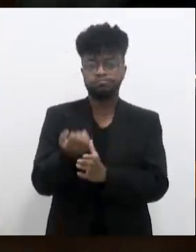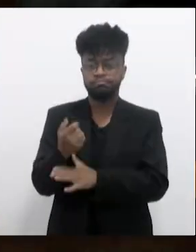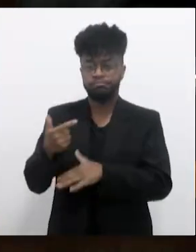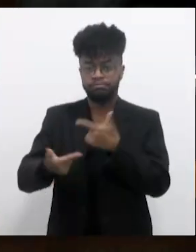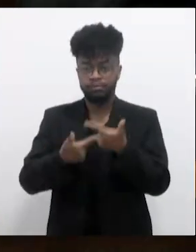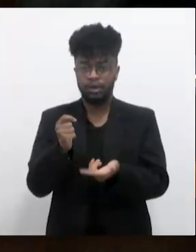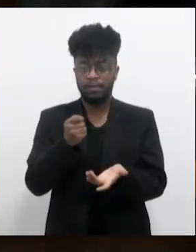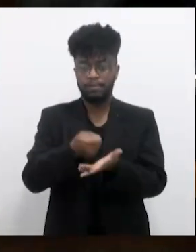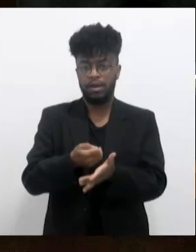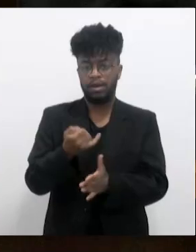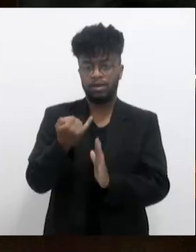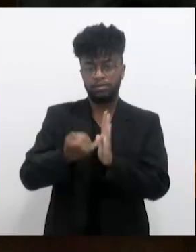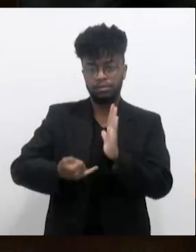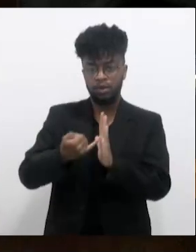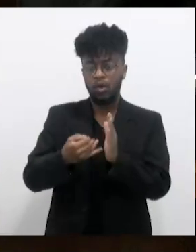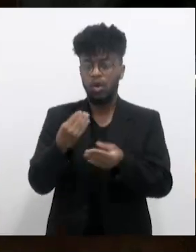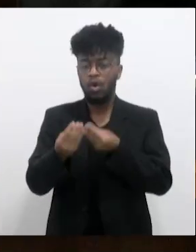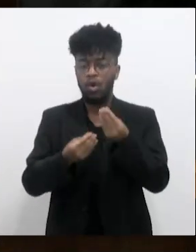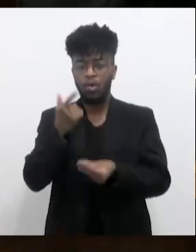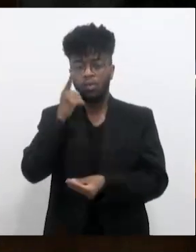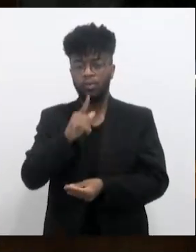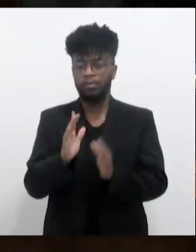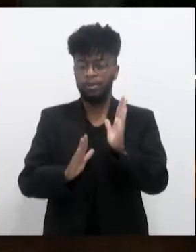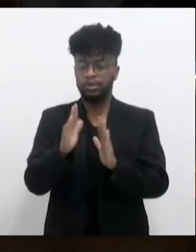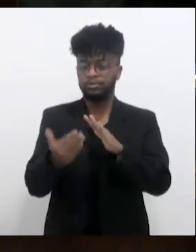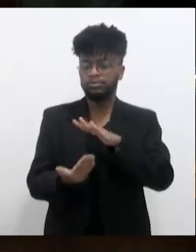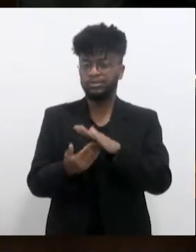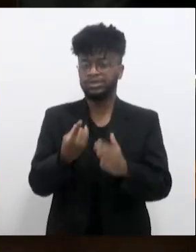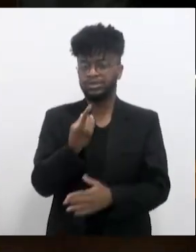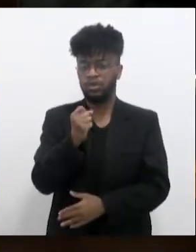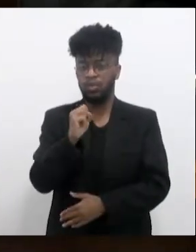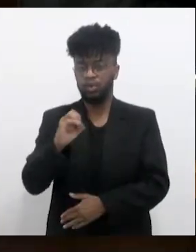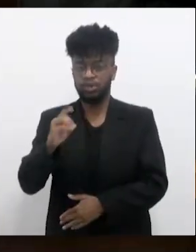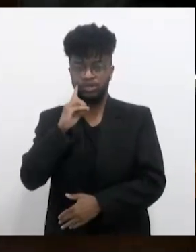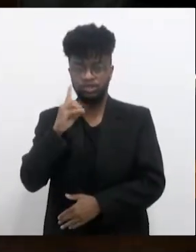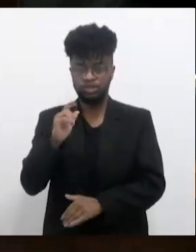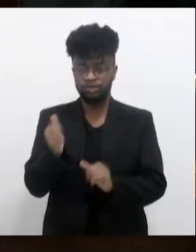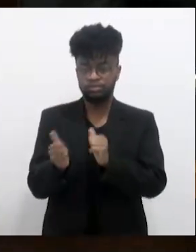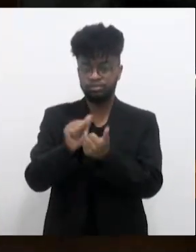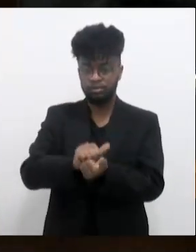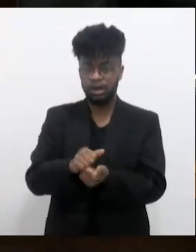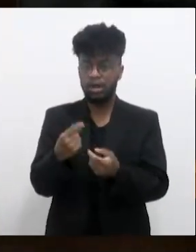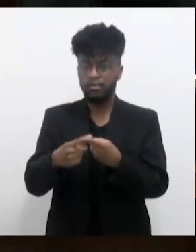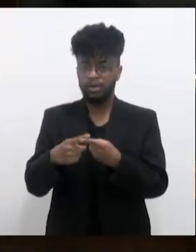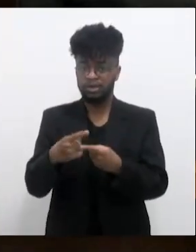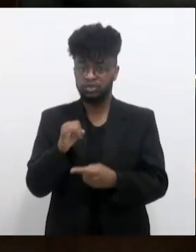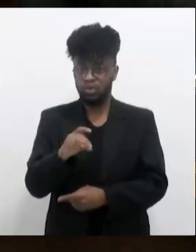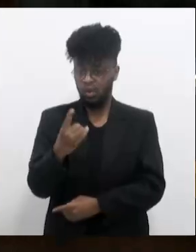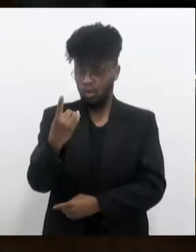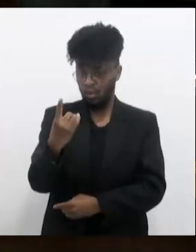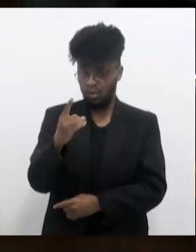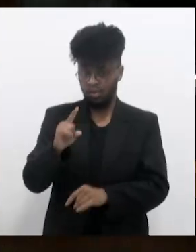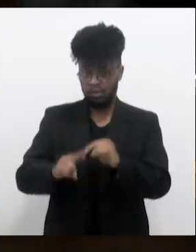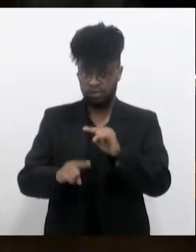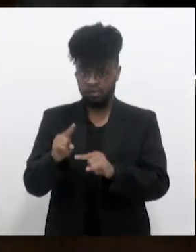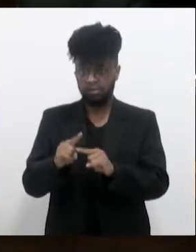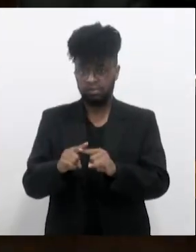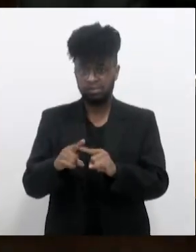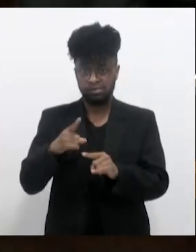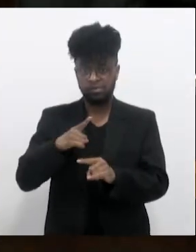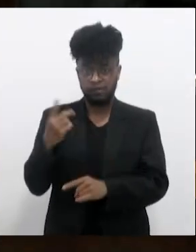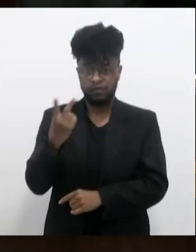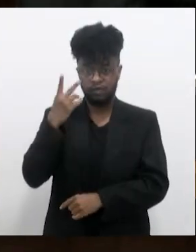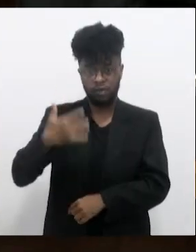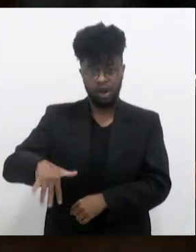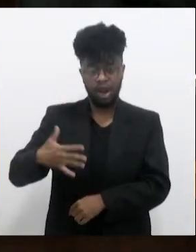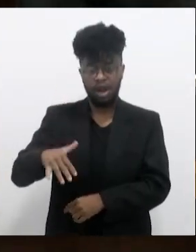paga impostos, vai ter 180 dias para se adequar? A diária de um gerador é um preço